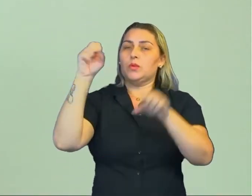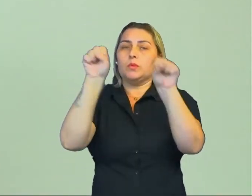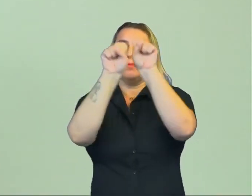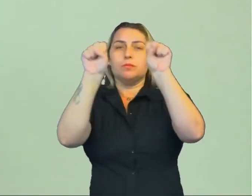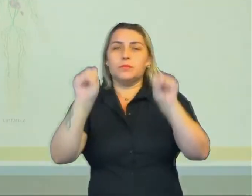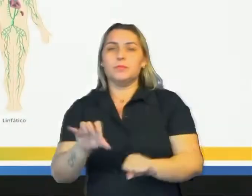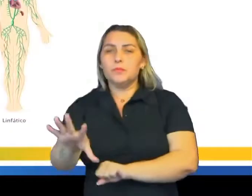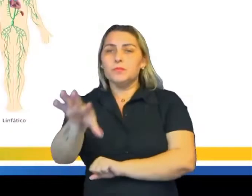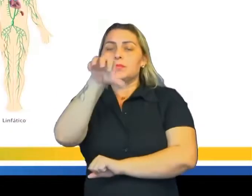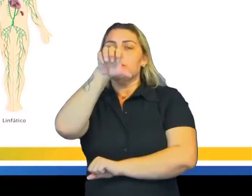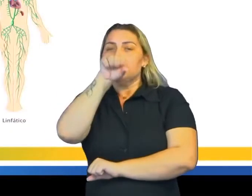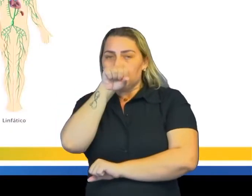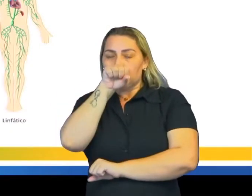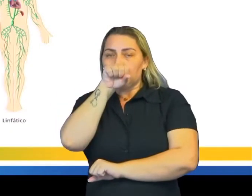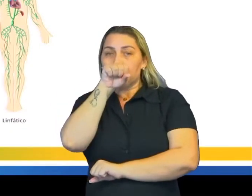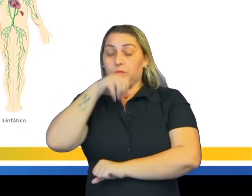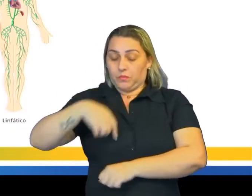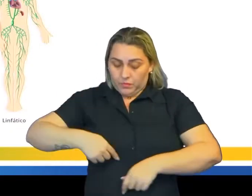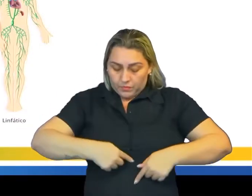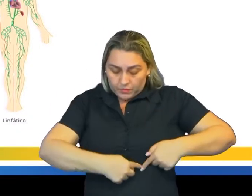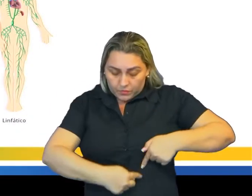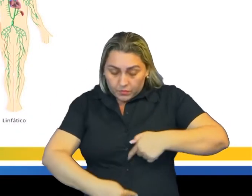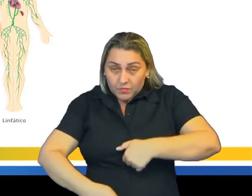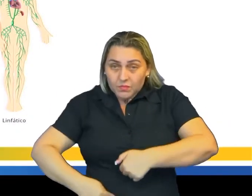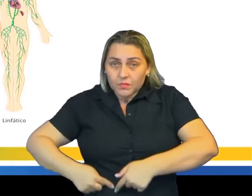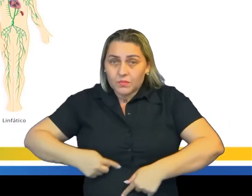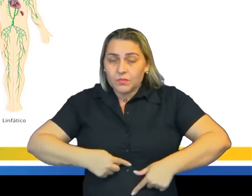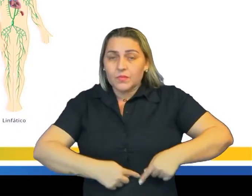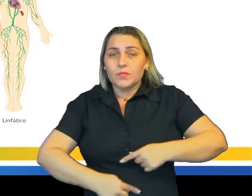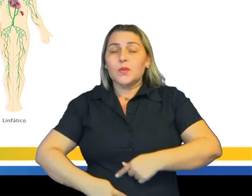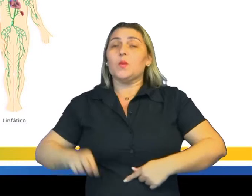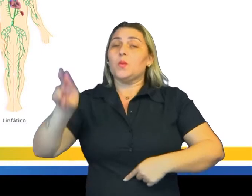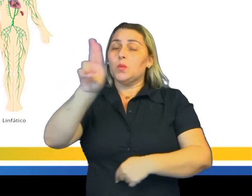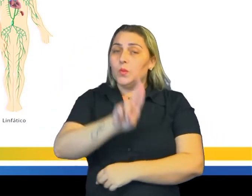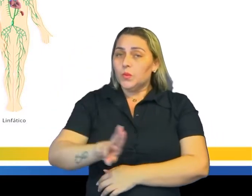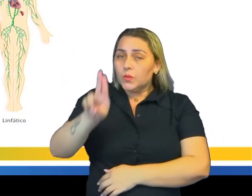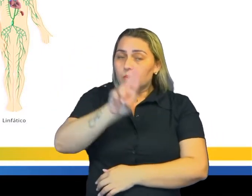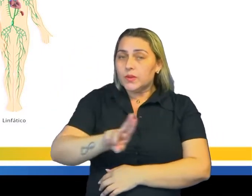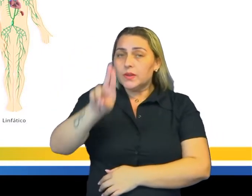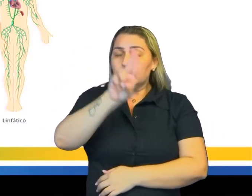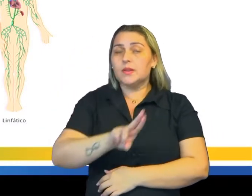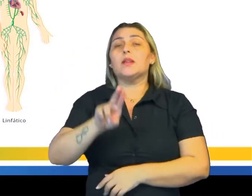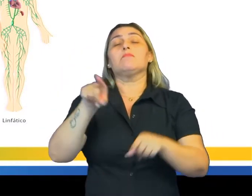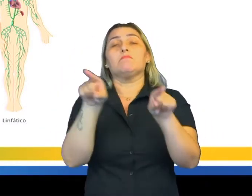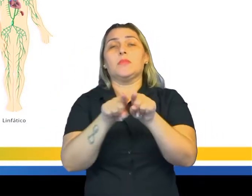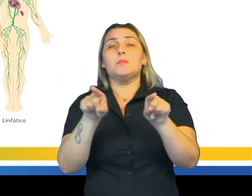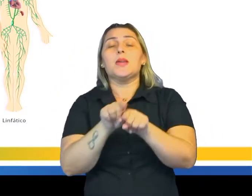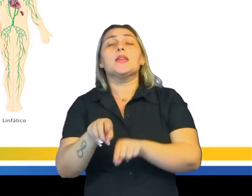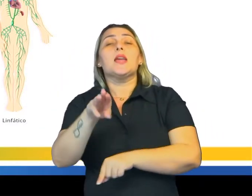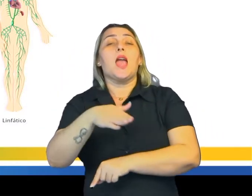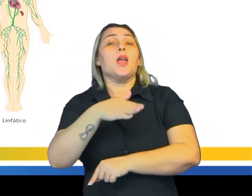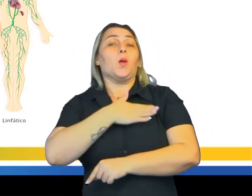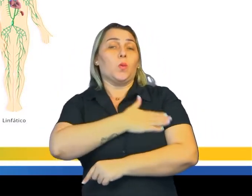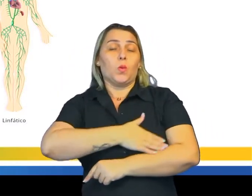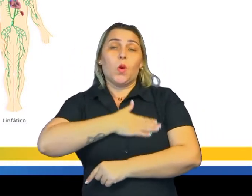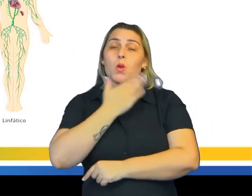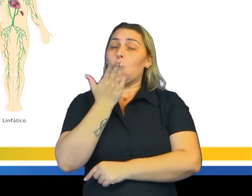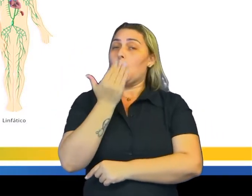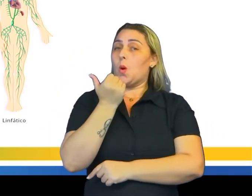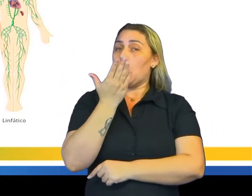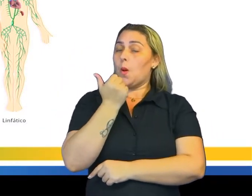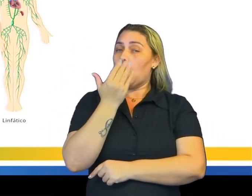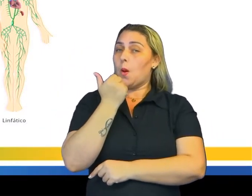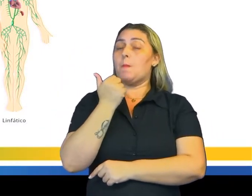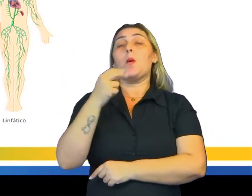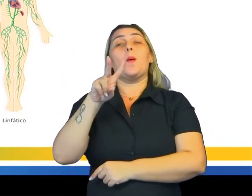respiratório. Sistema digestório é um que é muito usado e muito apreciado. Quem aqui não gosta de comer uma bela